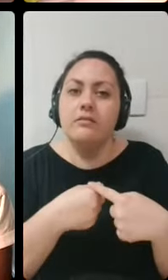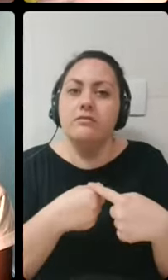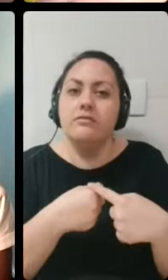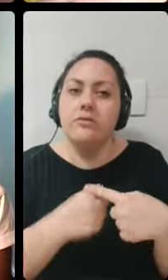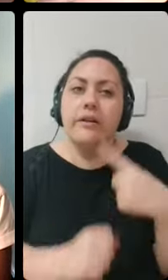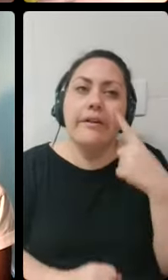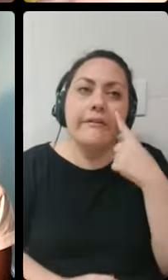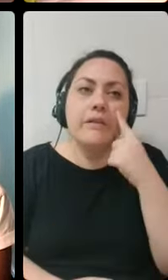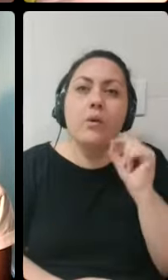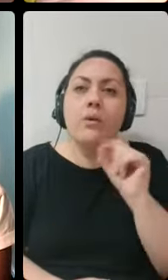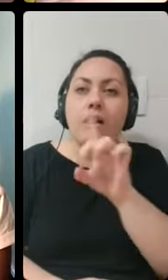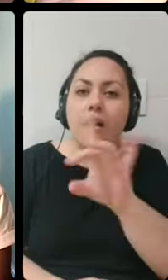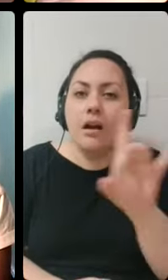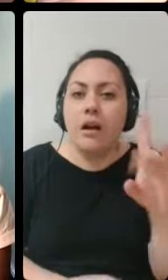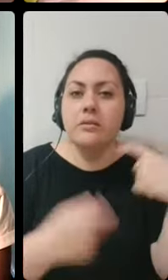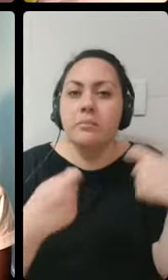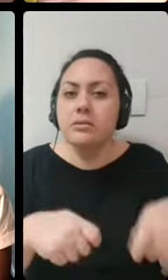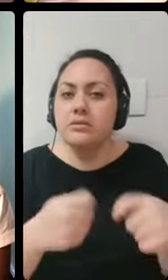as necessidades, né,